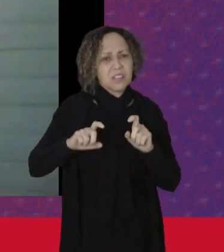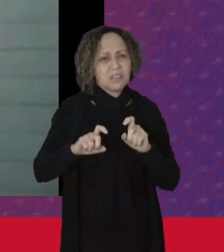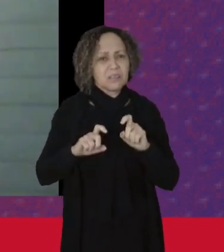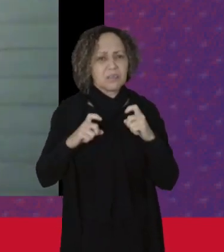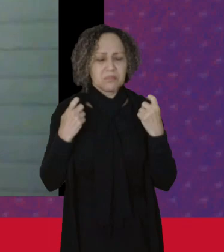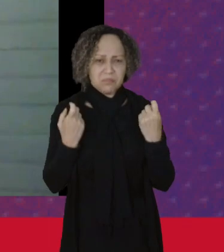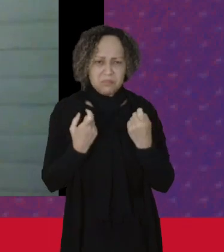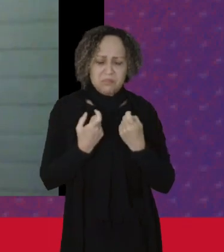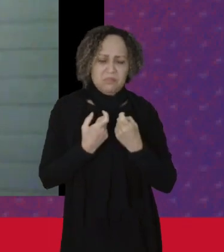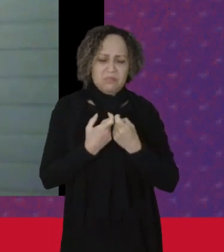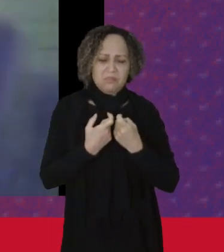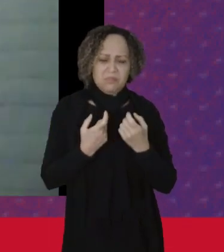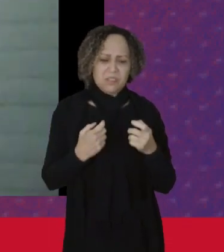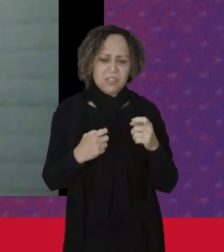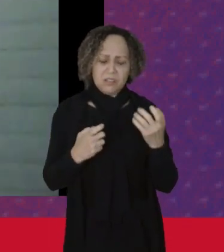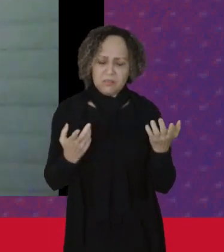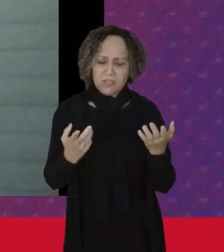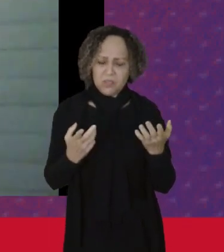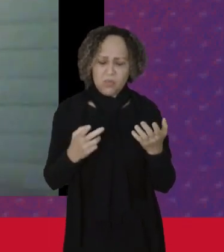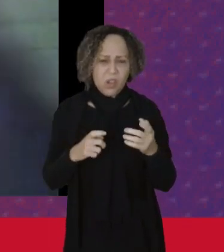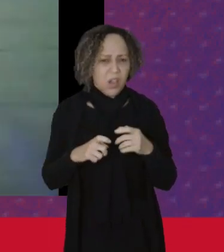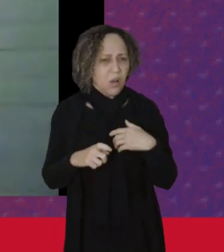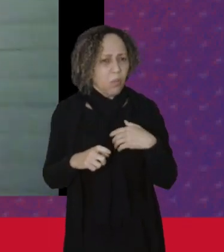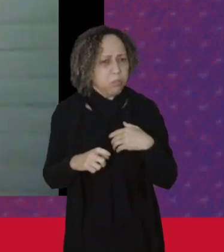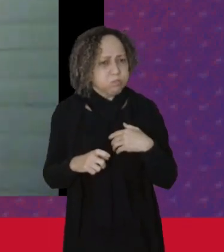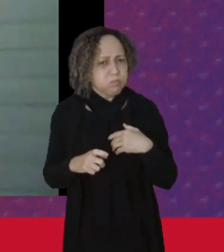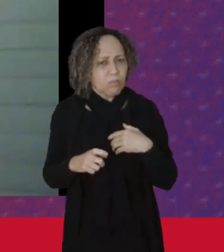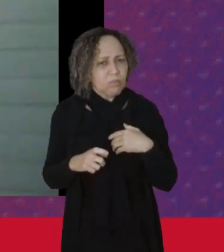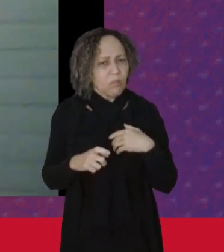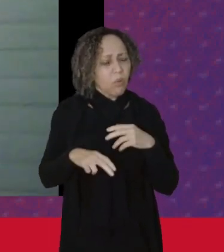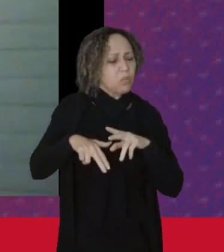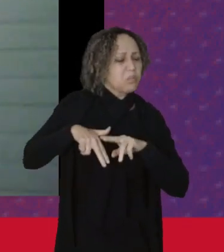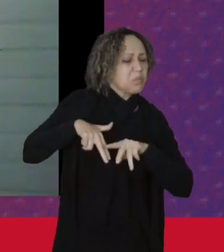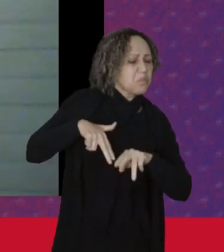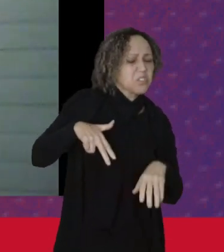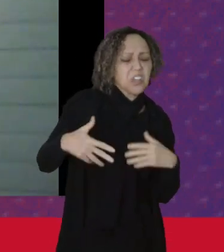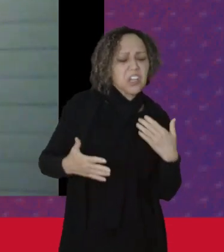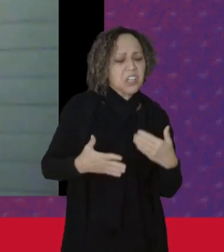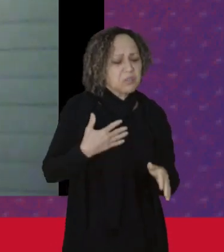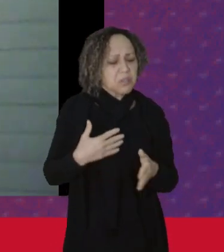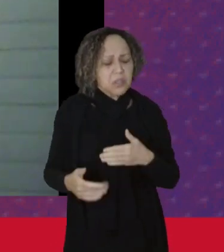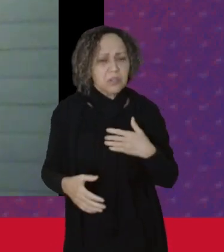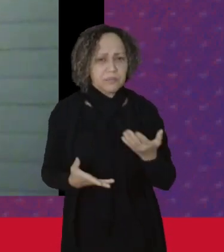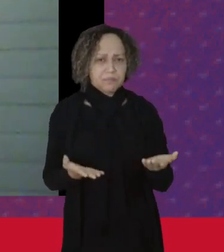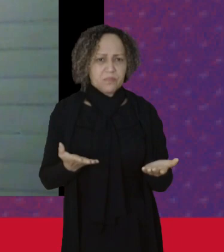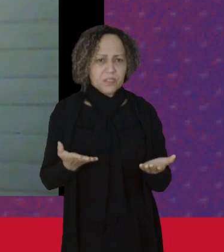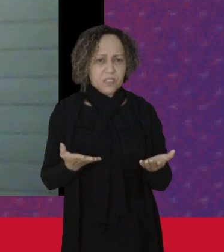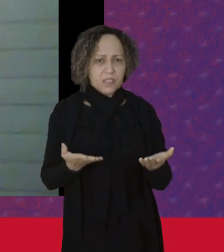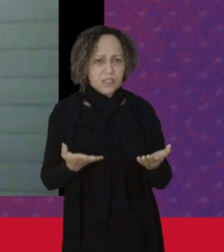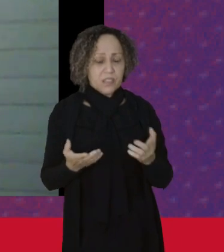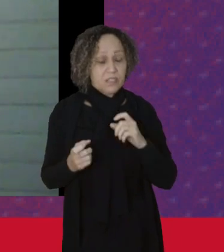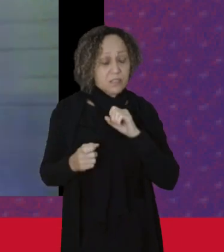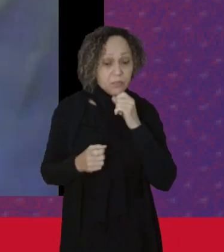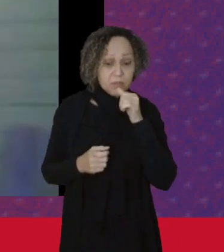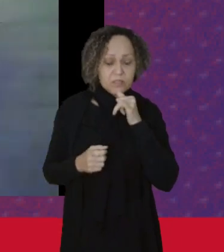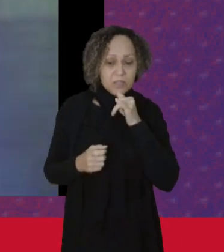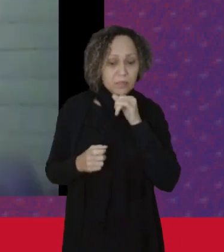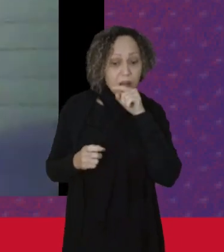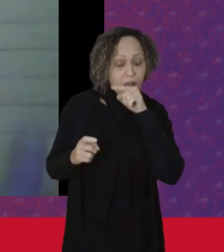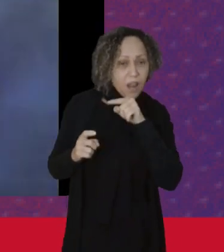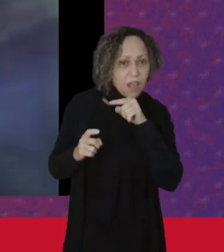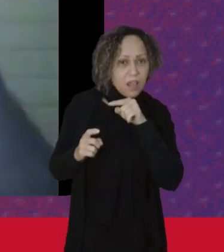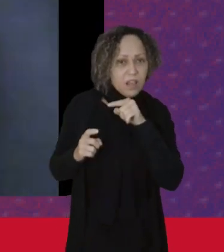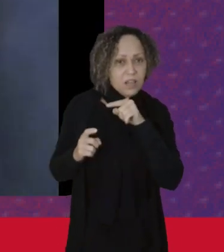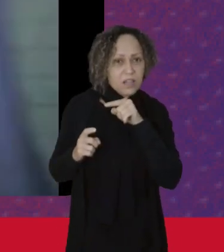de ser mulher. E isso a gente viu muito, né? A obstetrícia fez isso bastante. Se a gente